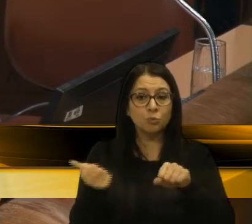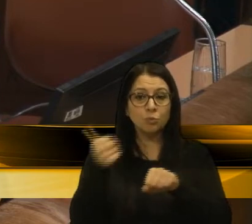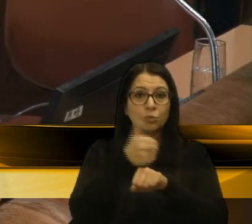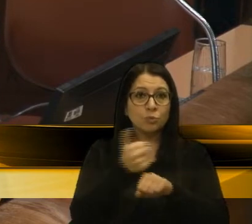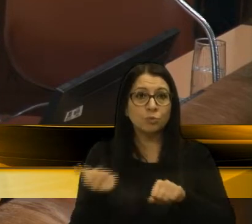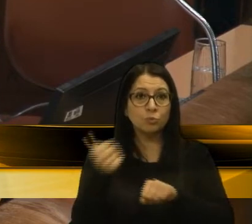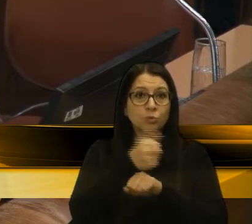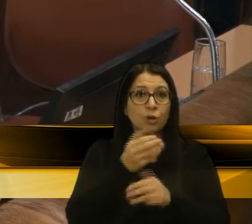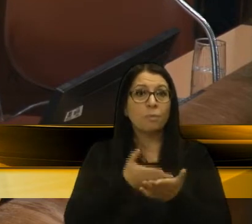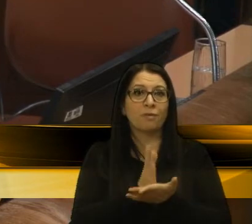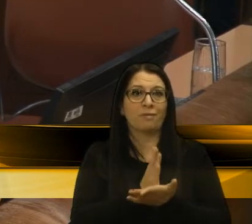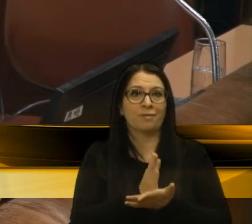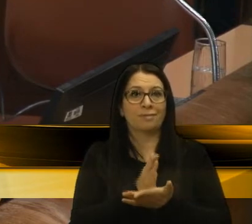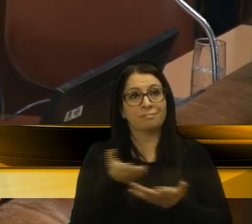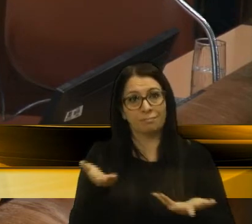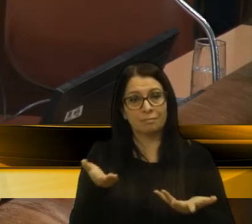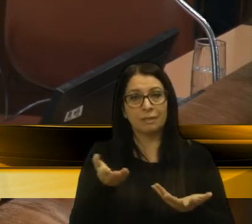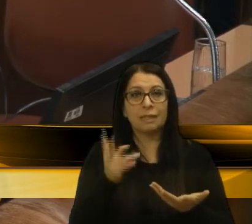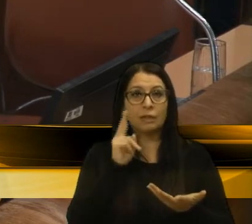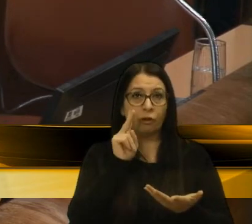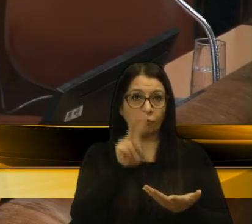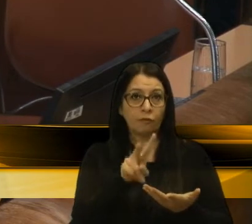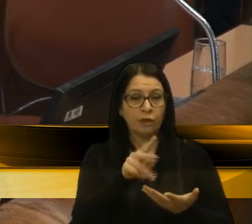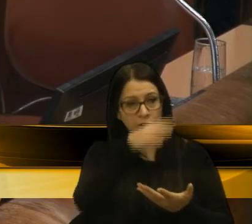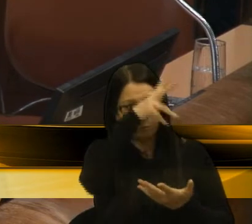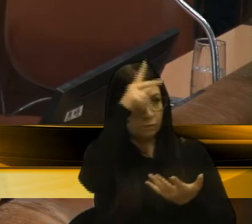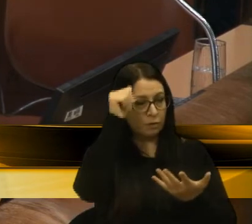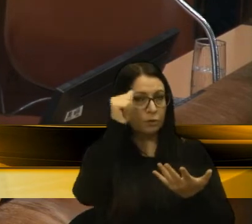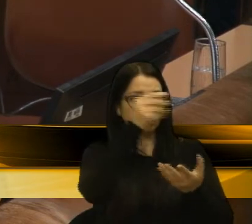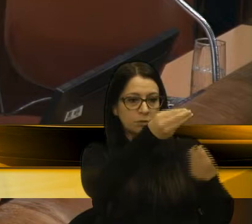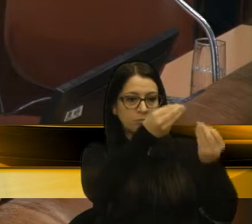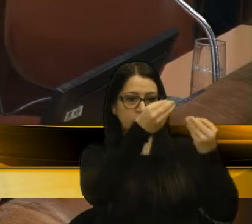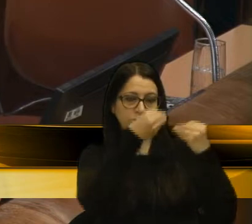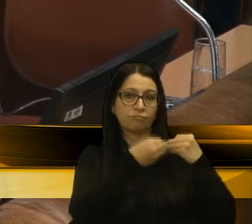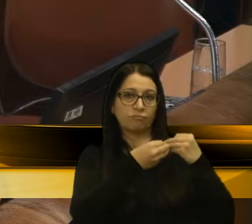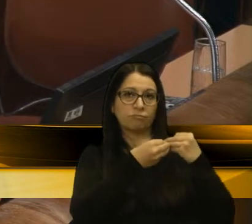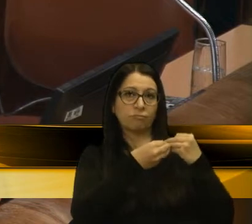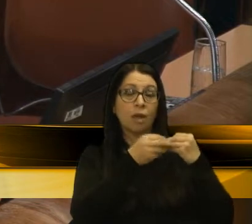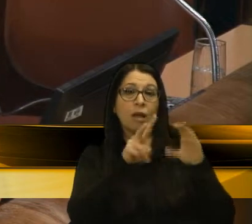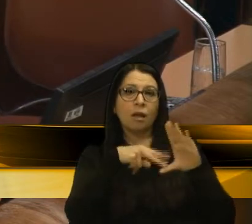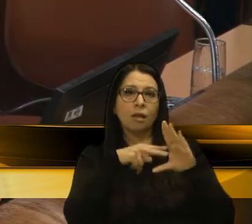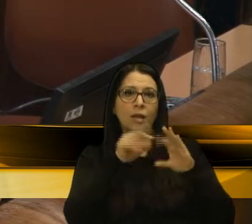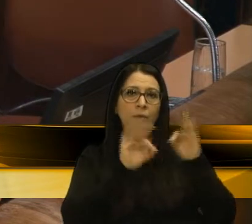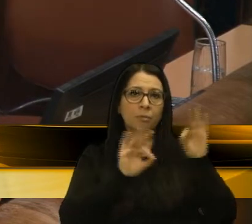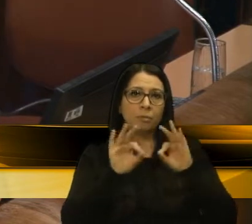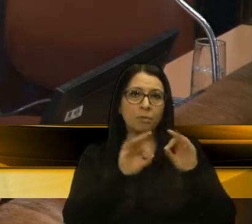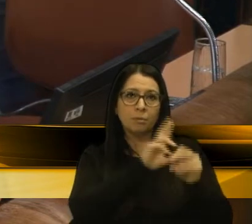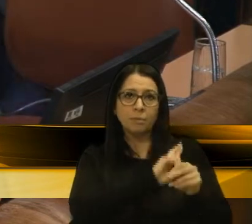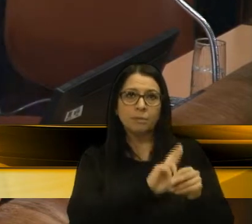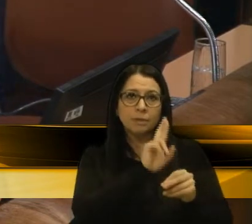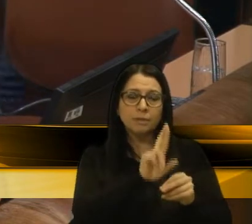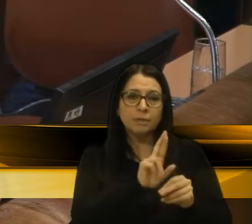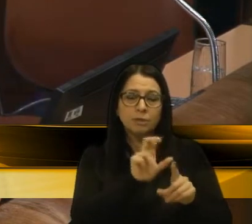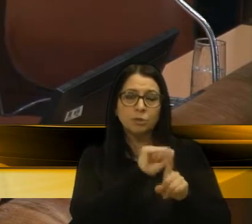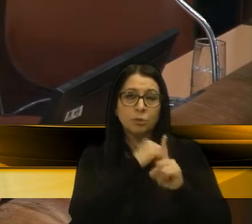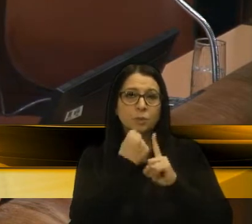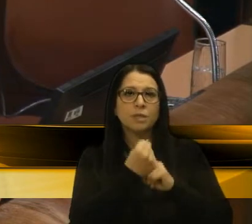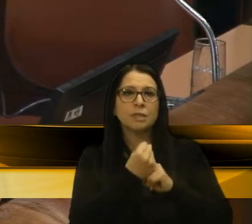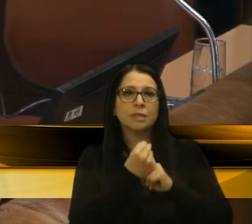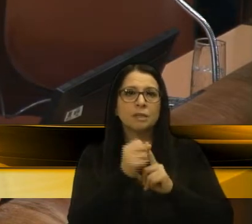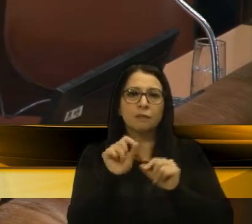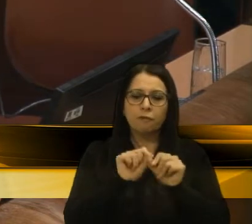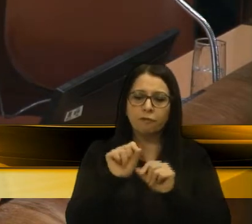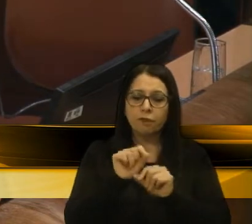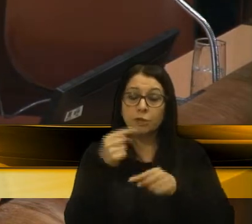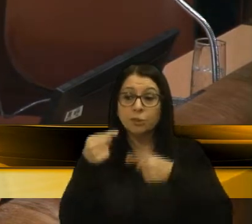foram aprovados. Então, veio do Executivo e a Câmara, como representante da sociedade, fez